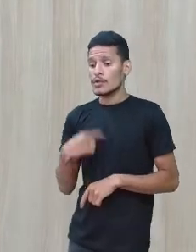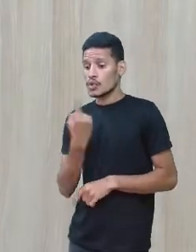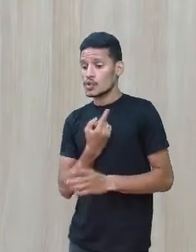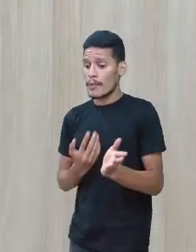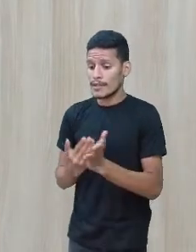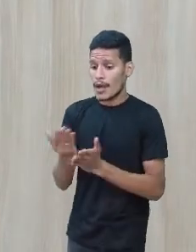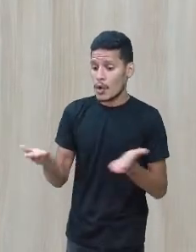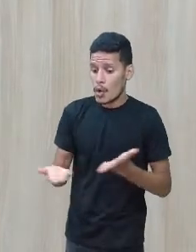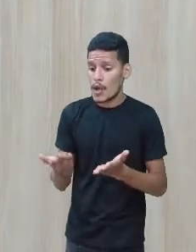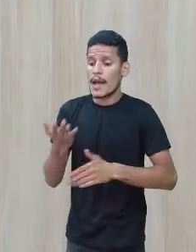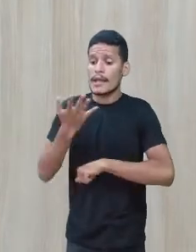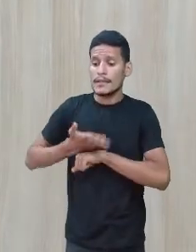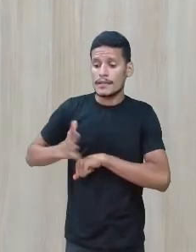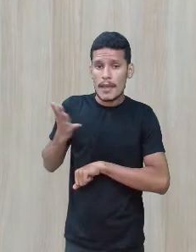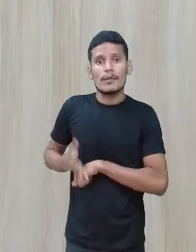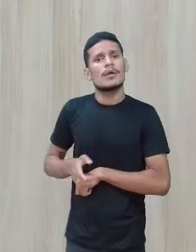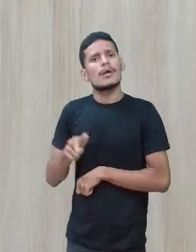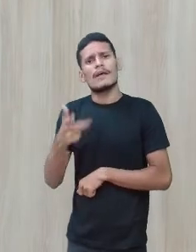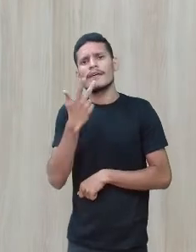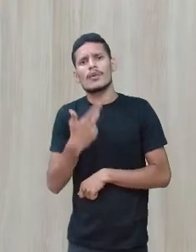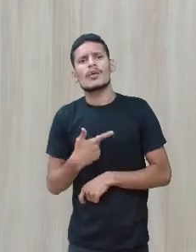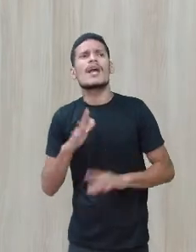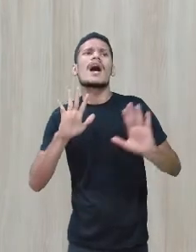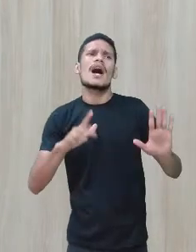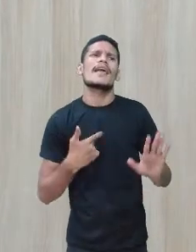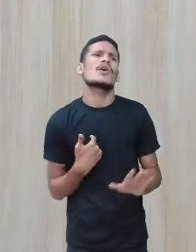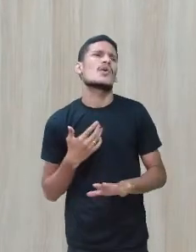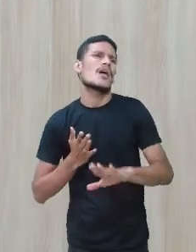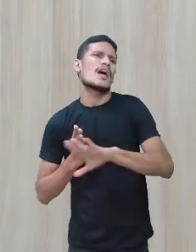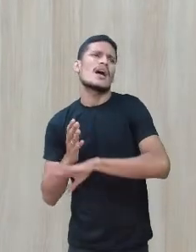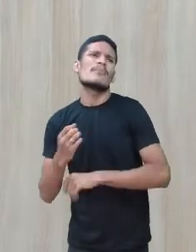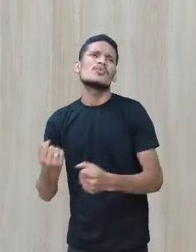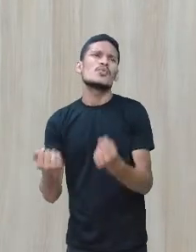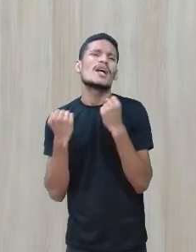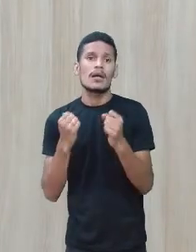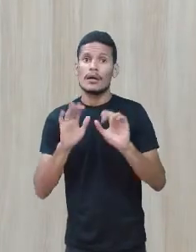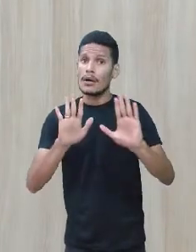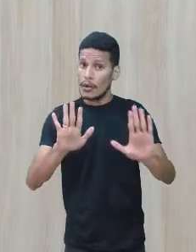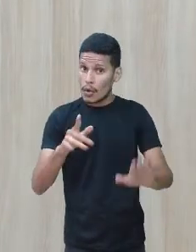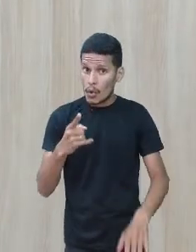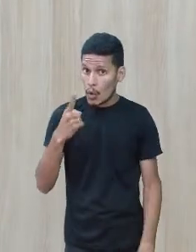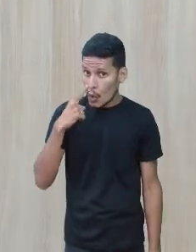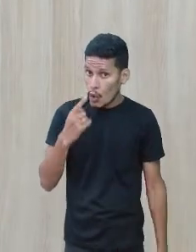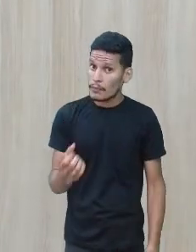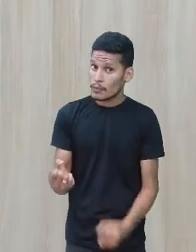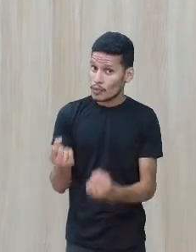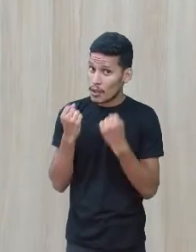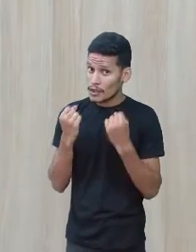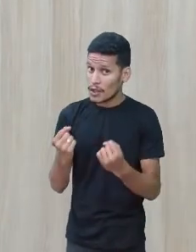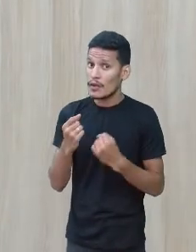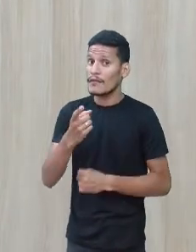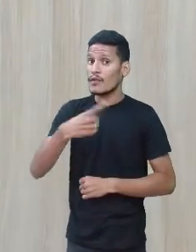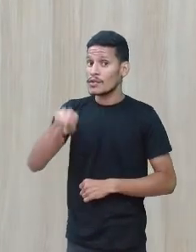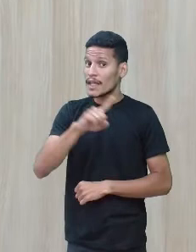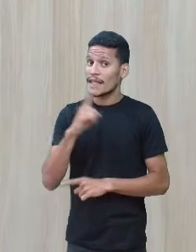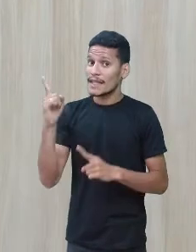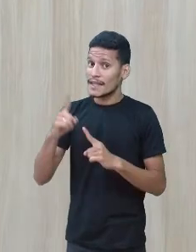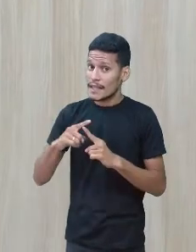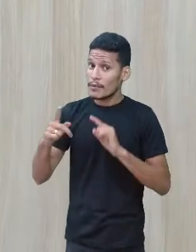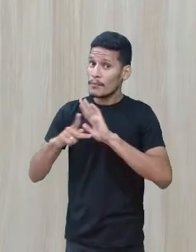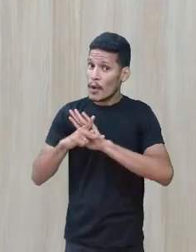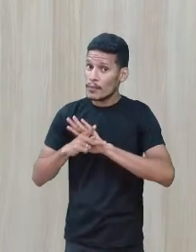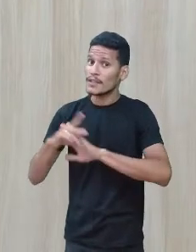vamos fazer um aquecimento. Ah, professor, mas eu vim da musculação. Aí eu digo, olha, meu amor, na musculação você estava fazendo um tipo de